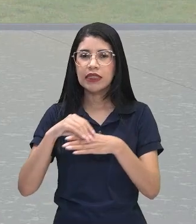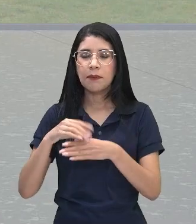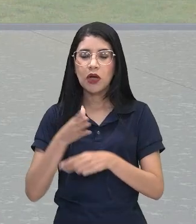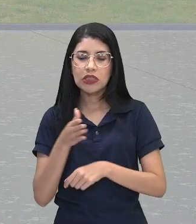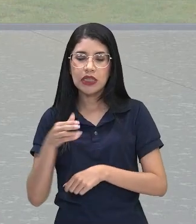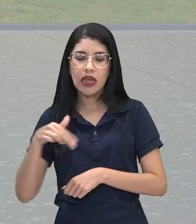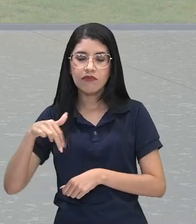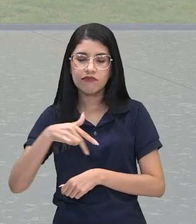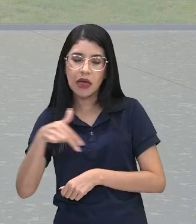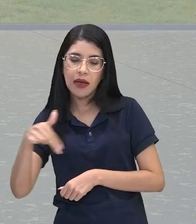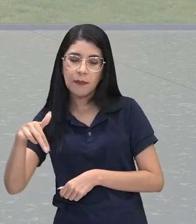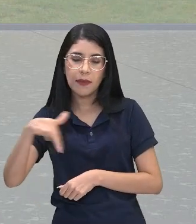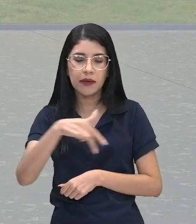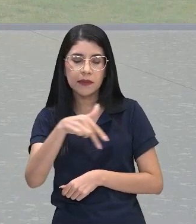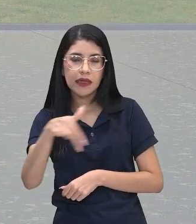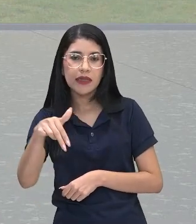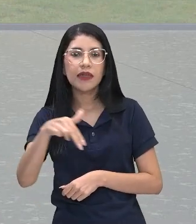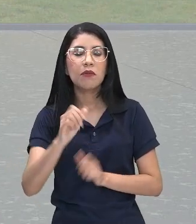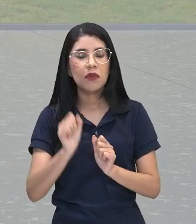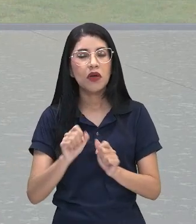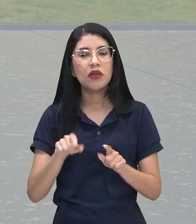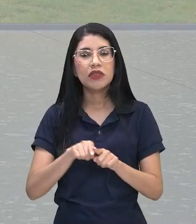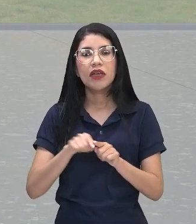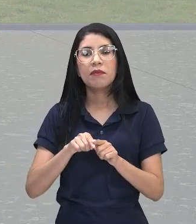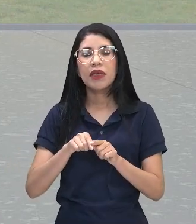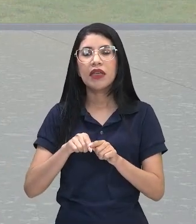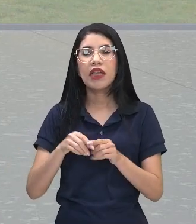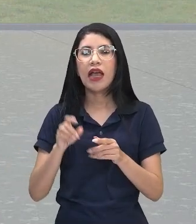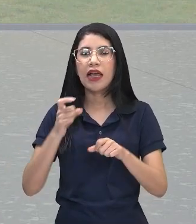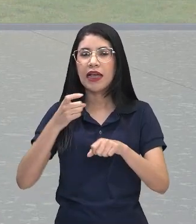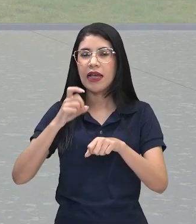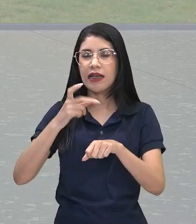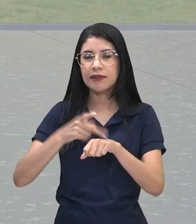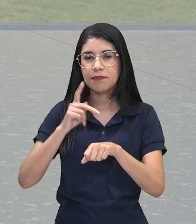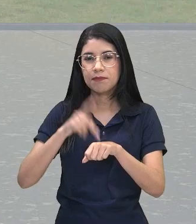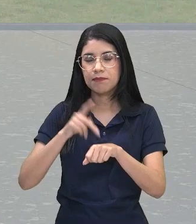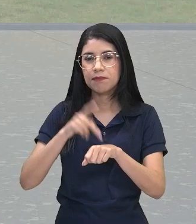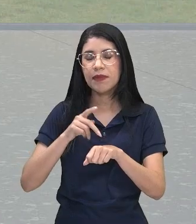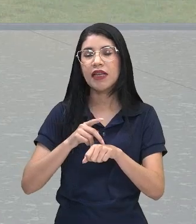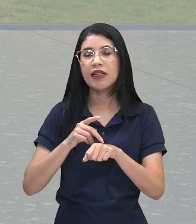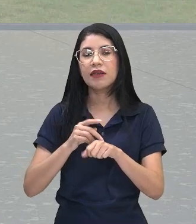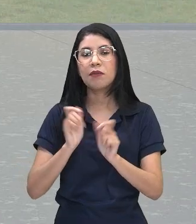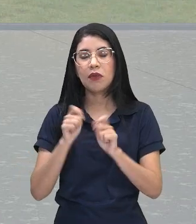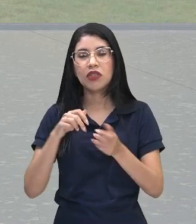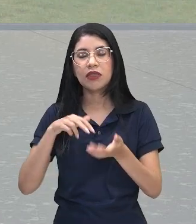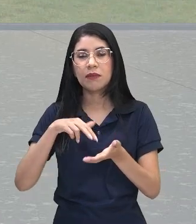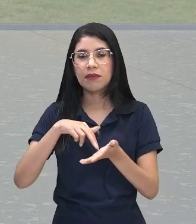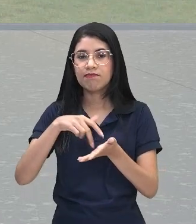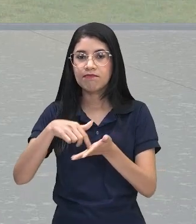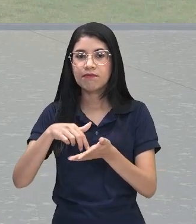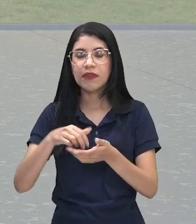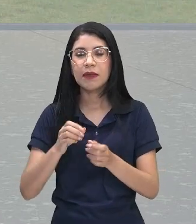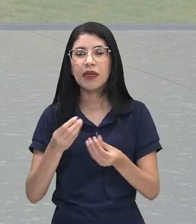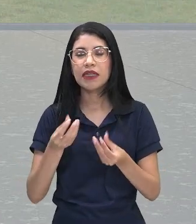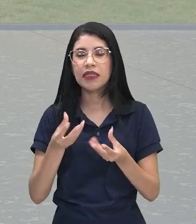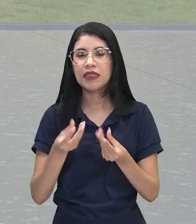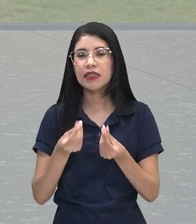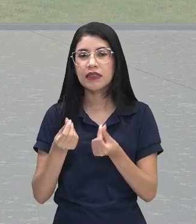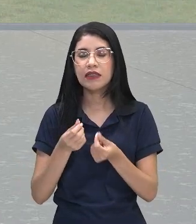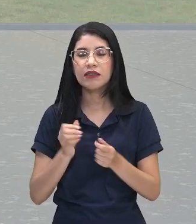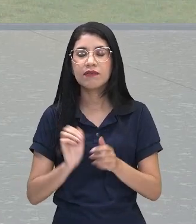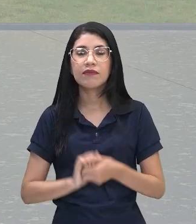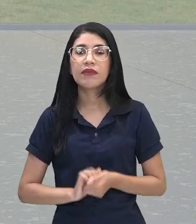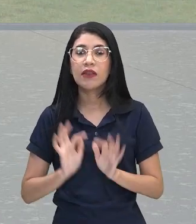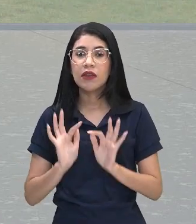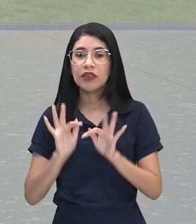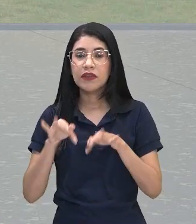e através das cores, ele pode pisar nessas pedras aqui, e ter essa experiência sensorial. E a gente termina a aula com